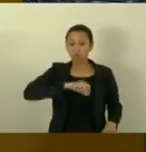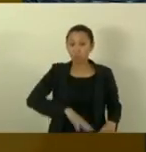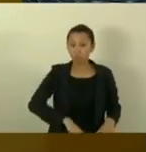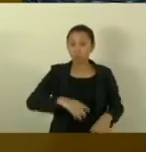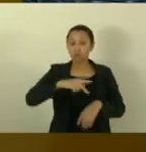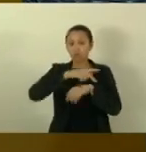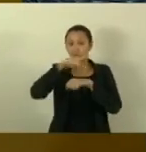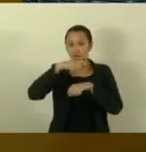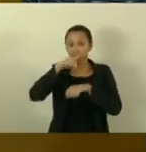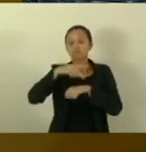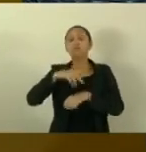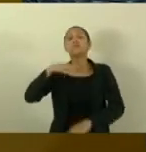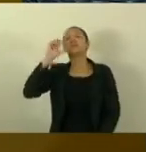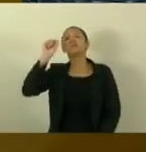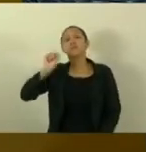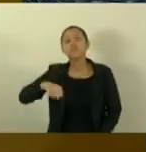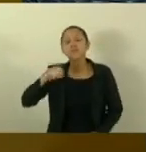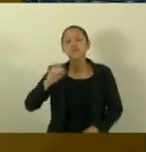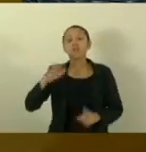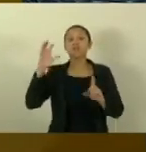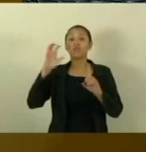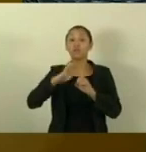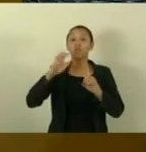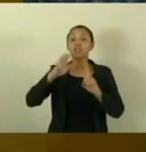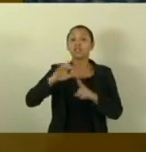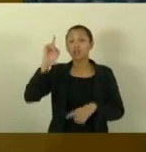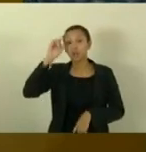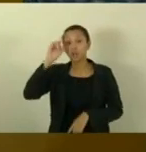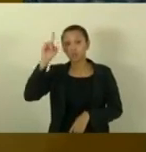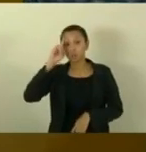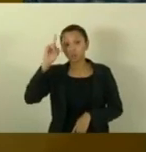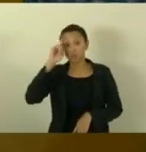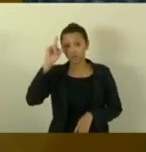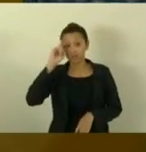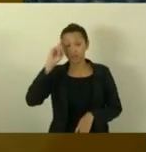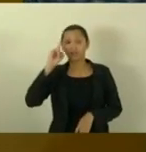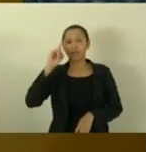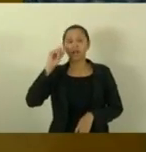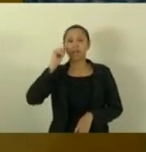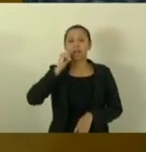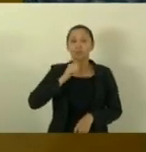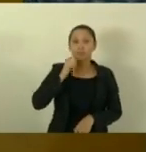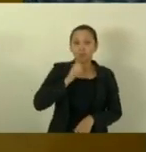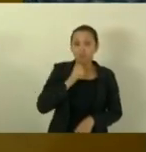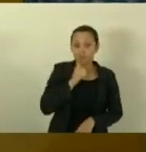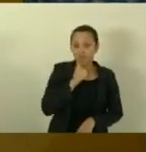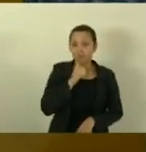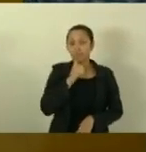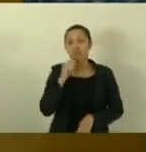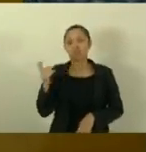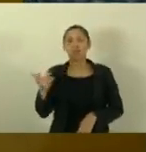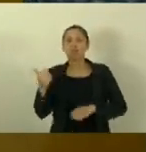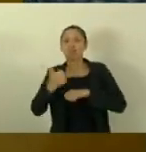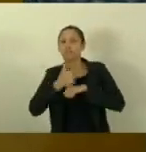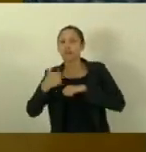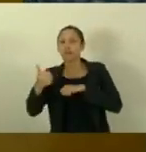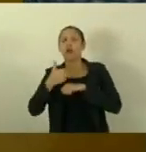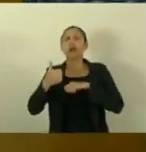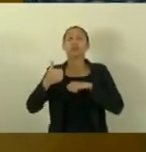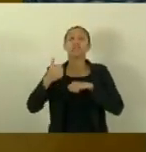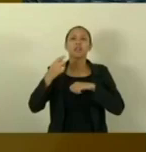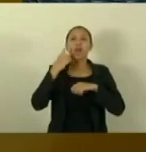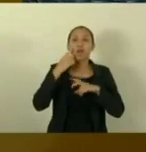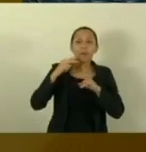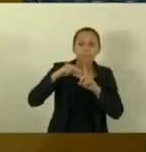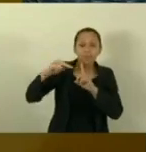sim, é aquela que impacta diariamente na vida das mulheres. Impacta na dignidade, impacta do ponto de vista da saúde